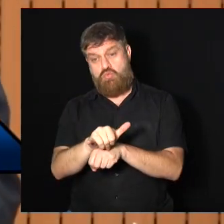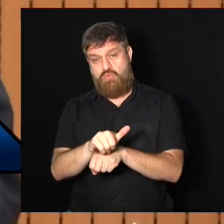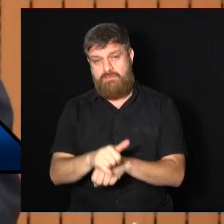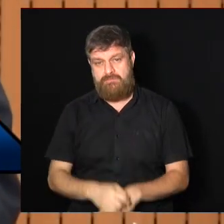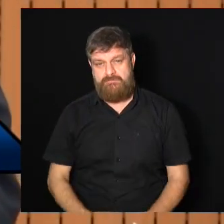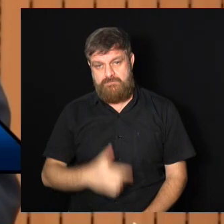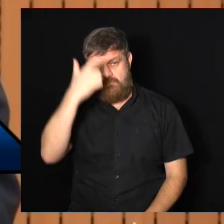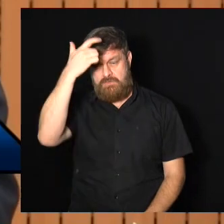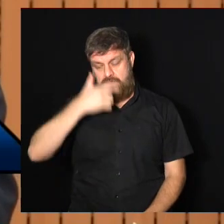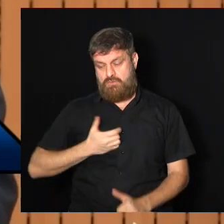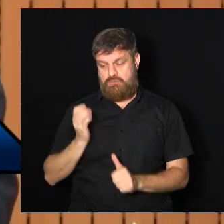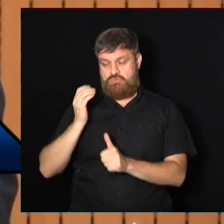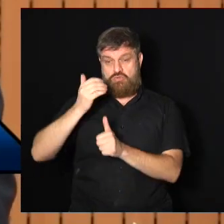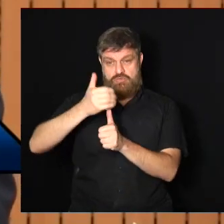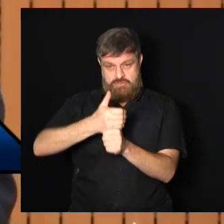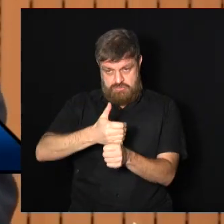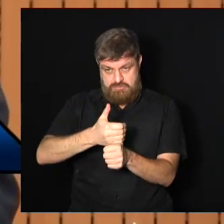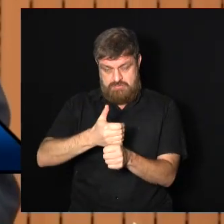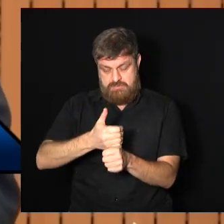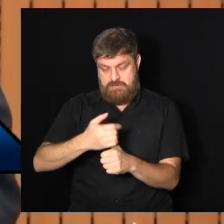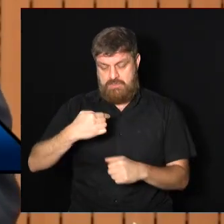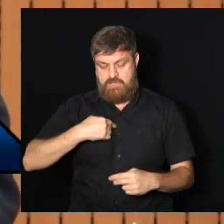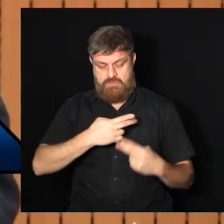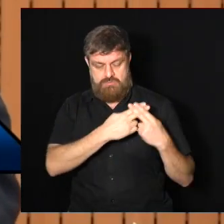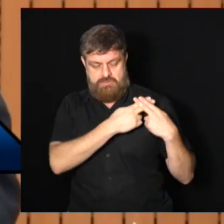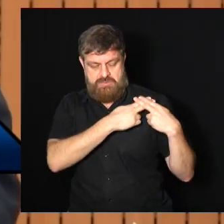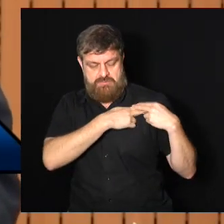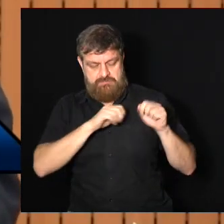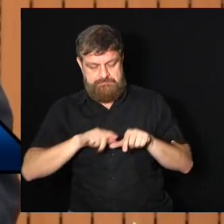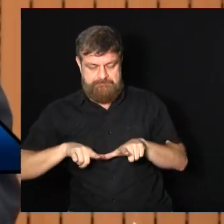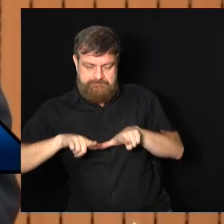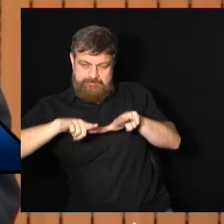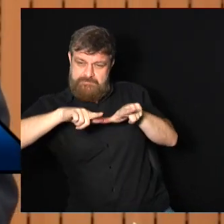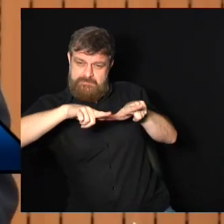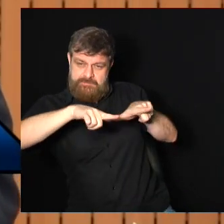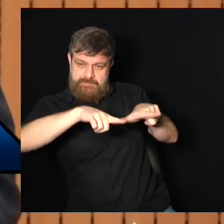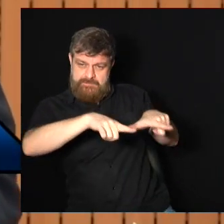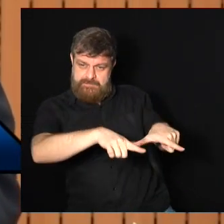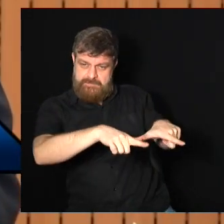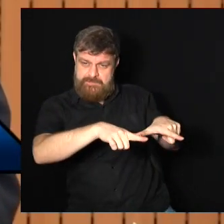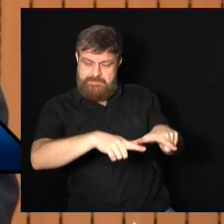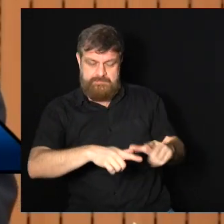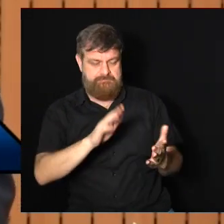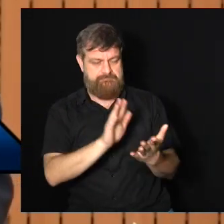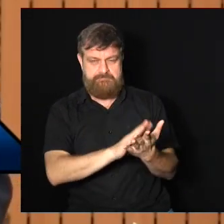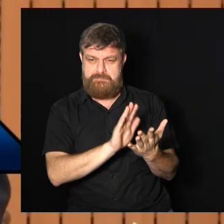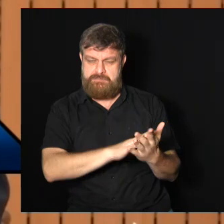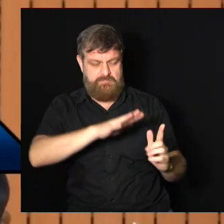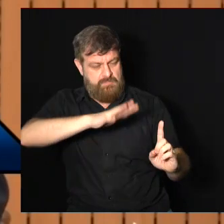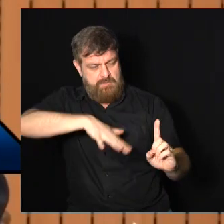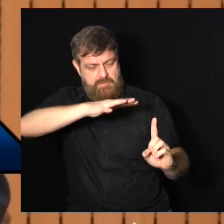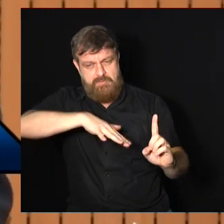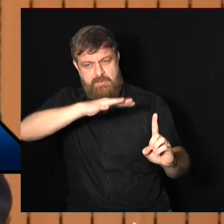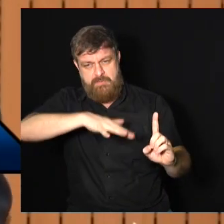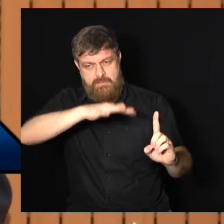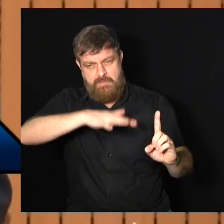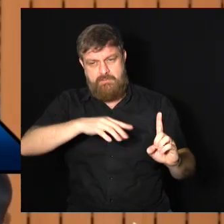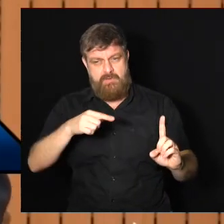mas ele me deixou aqui para que eu possa entregar também essa homenagem a Maria